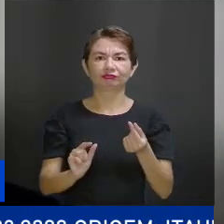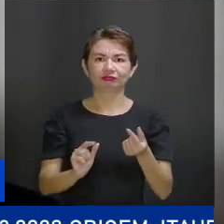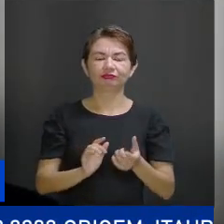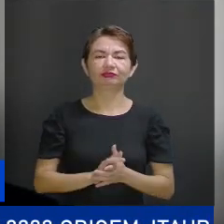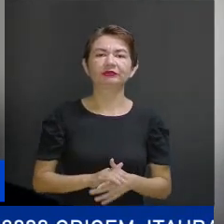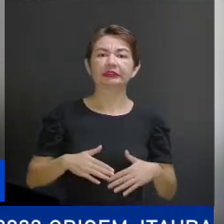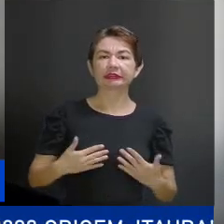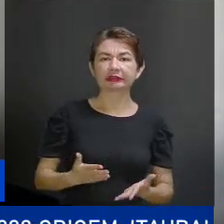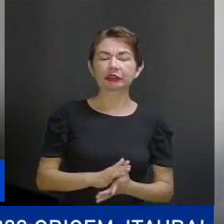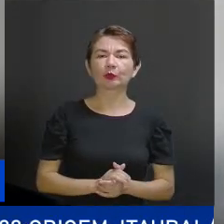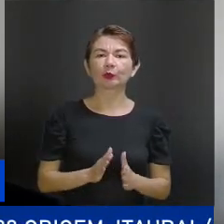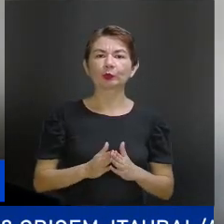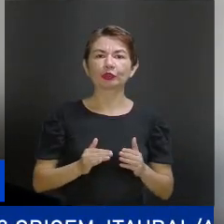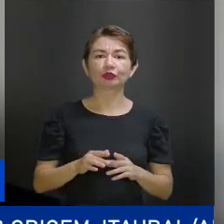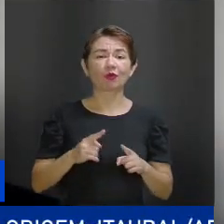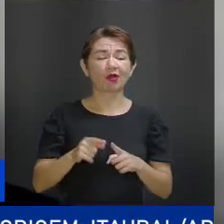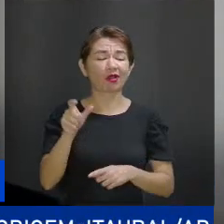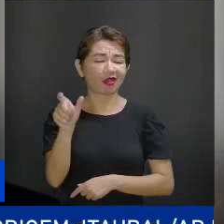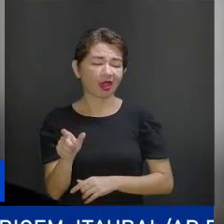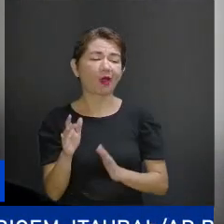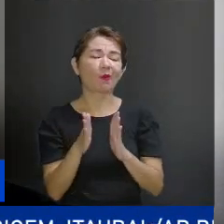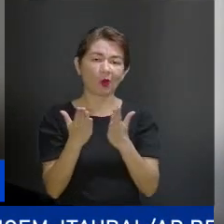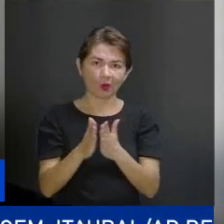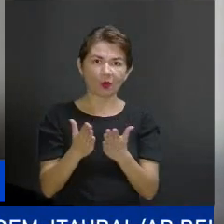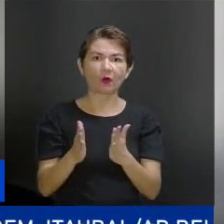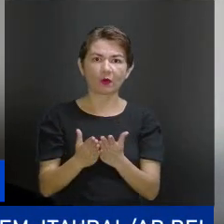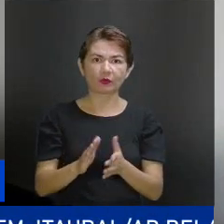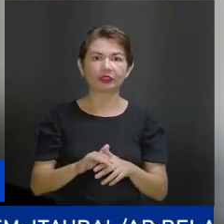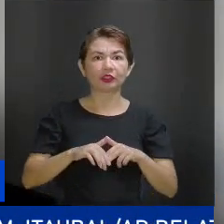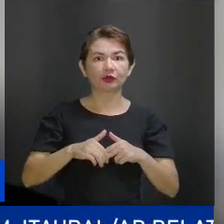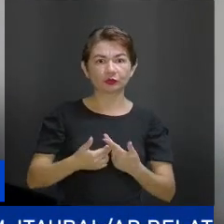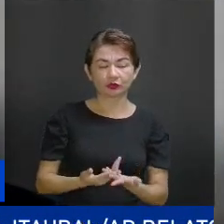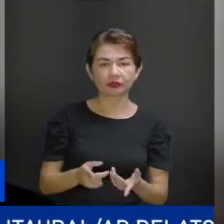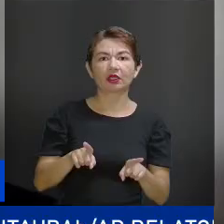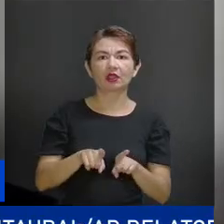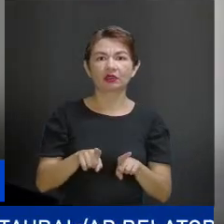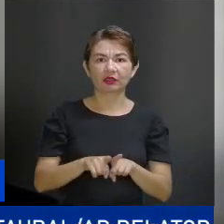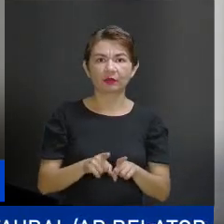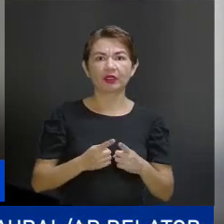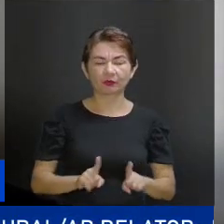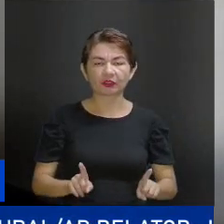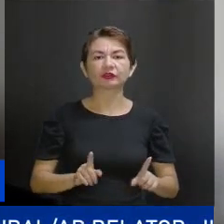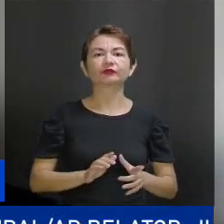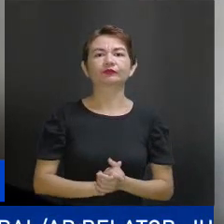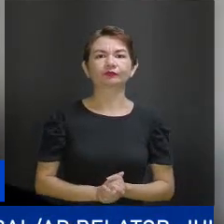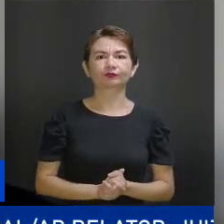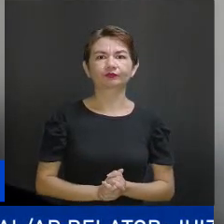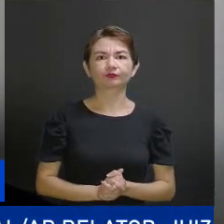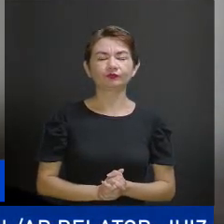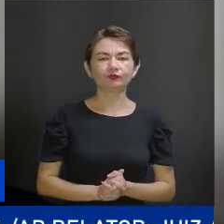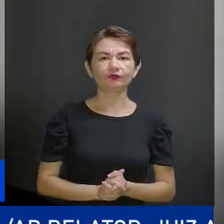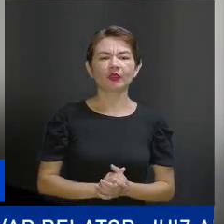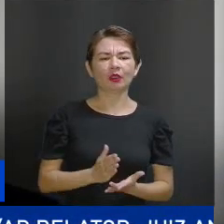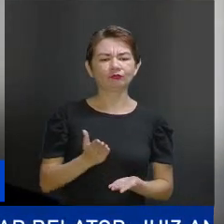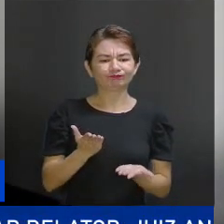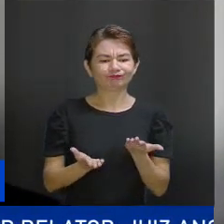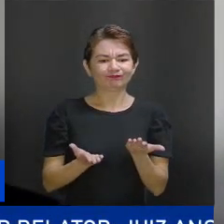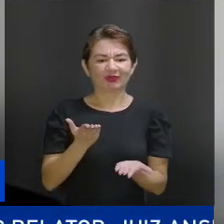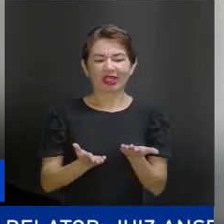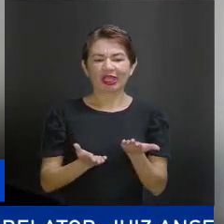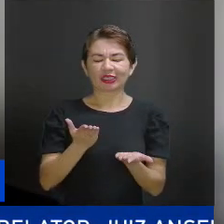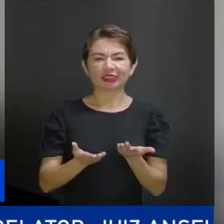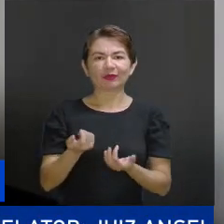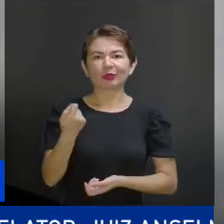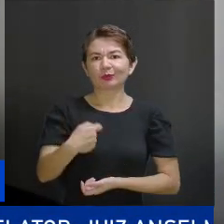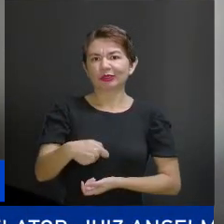fiança funda-se na alegada pobreza do paciente. A controvérsia reside em determinar se a fiança arbitrada é desproporcional à